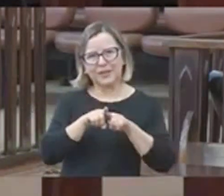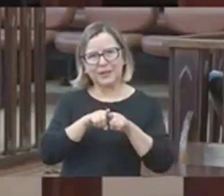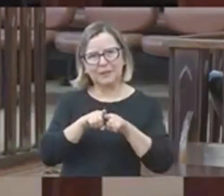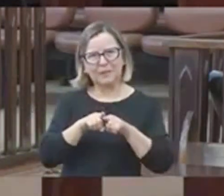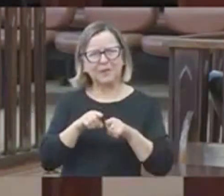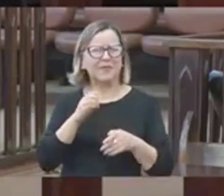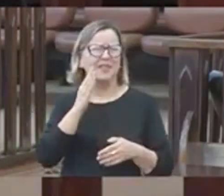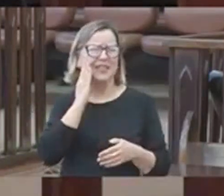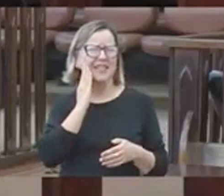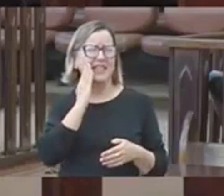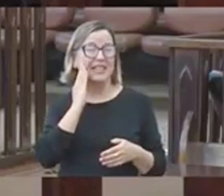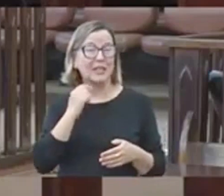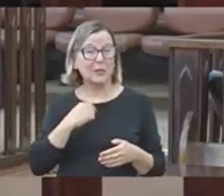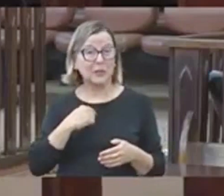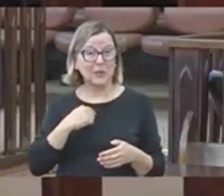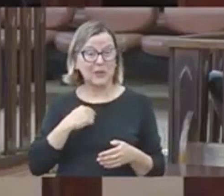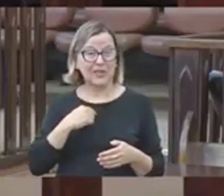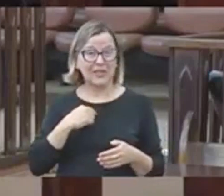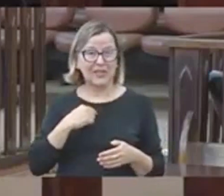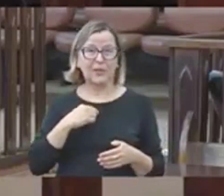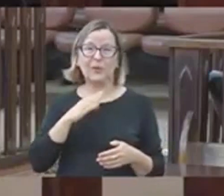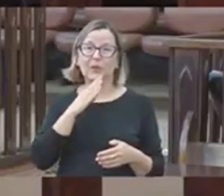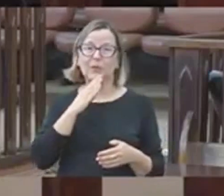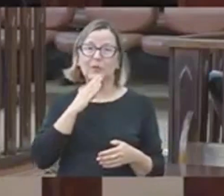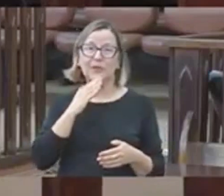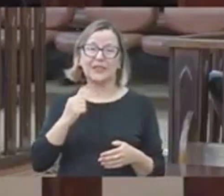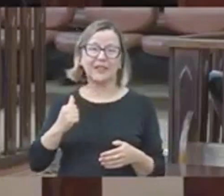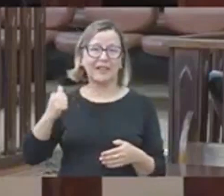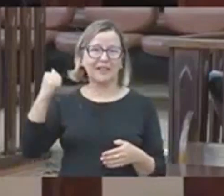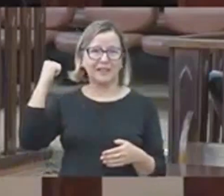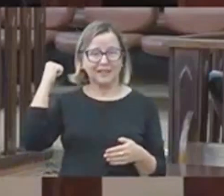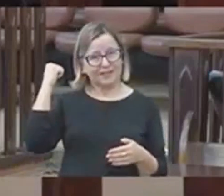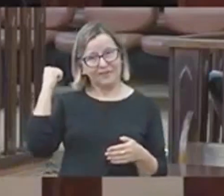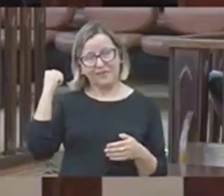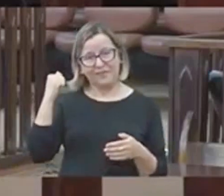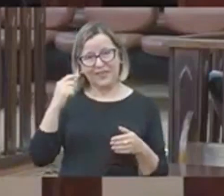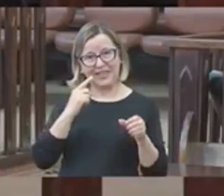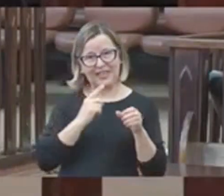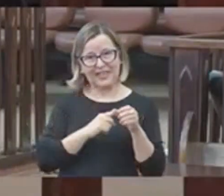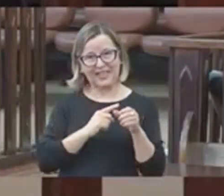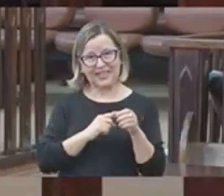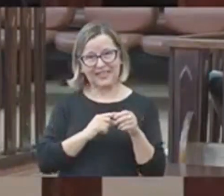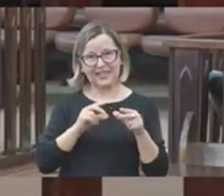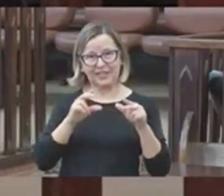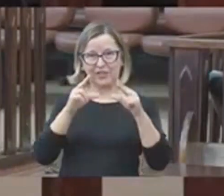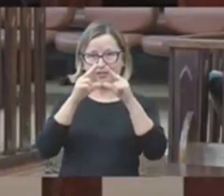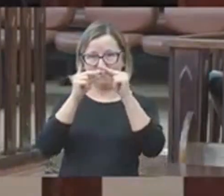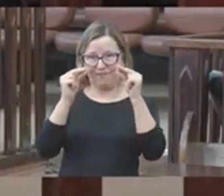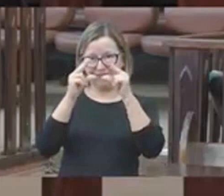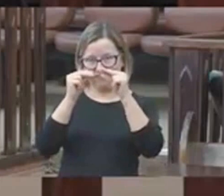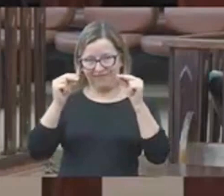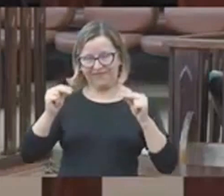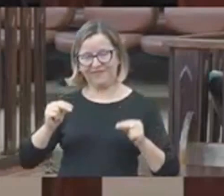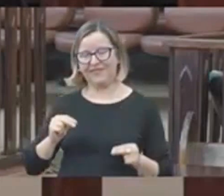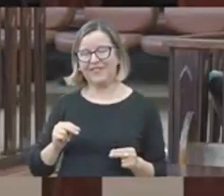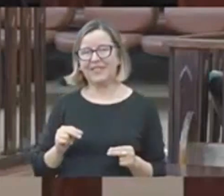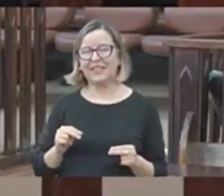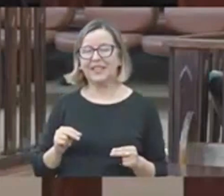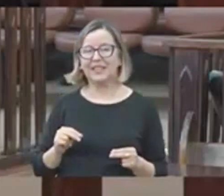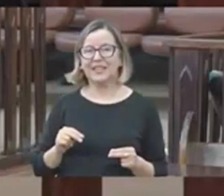Bernardi. E eu peguei um trechinho de um livro dele que eu li há vários anos.